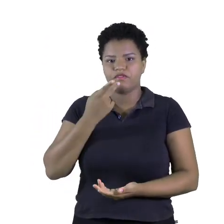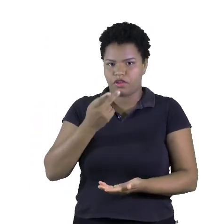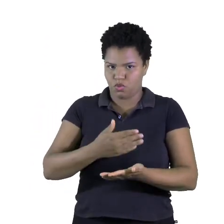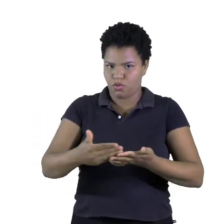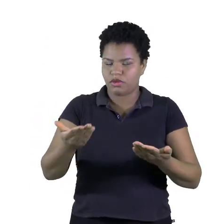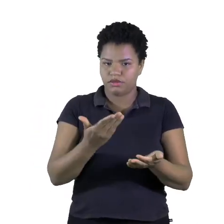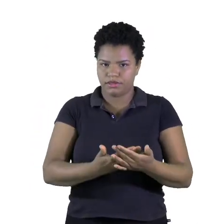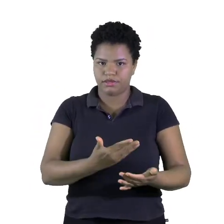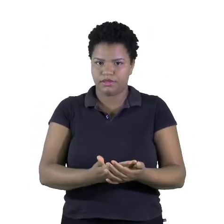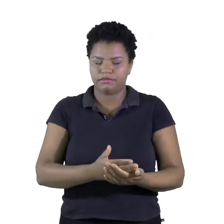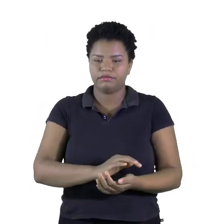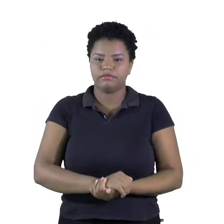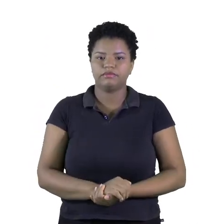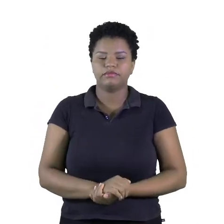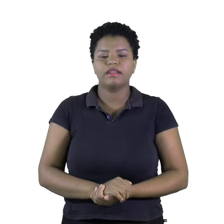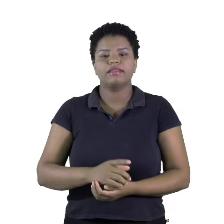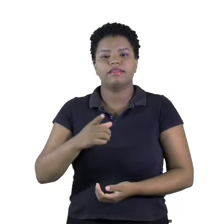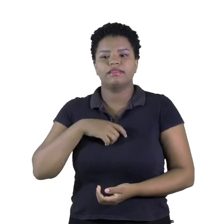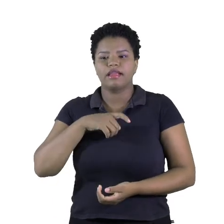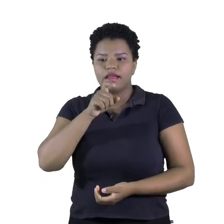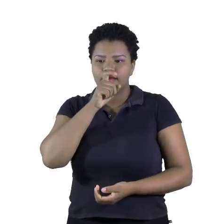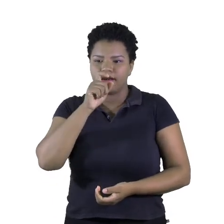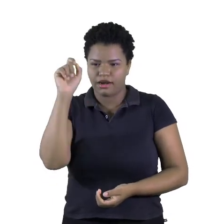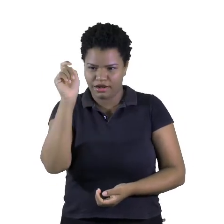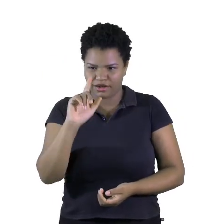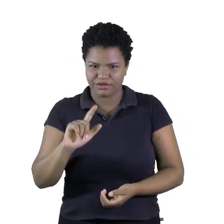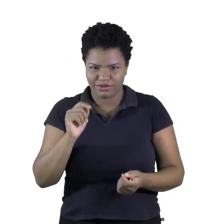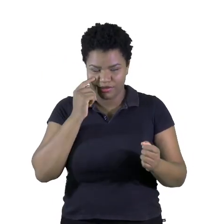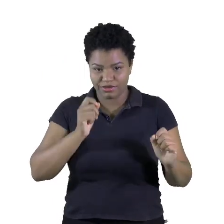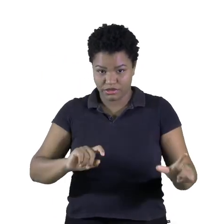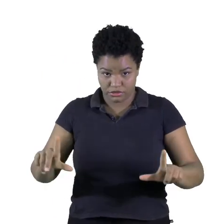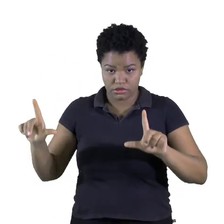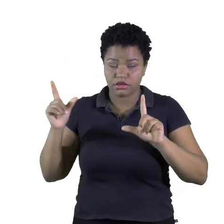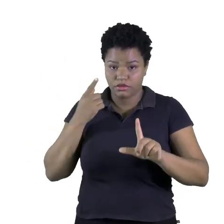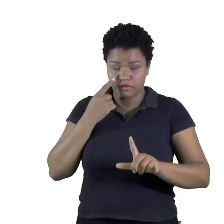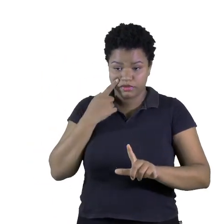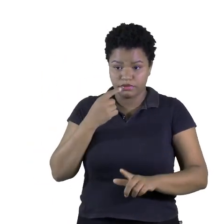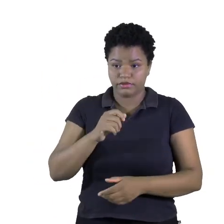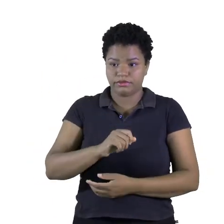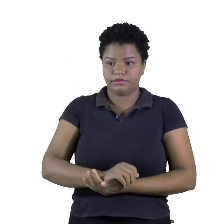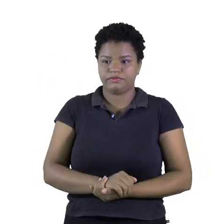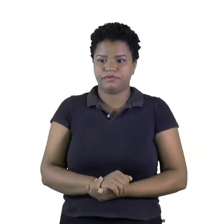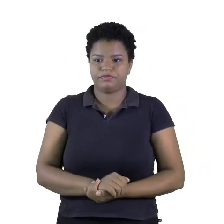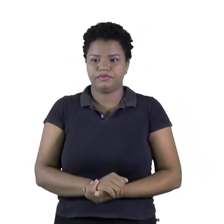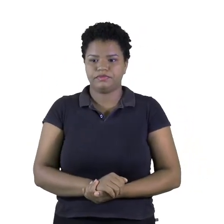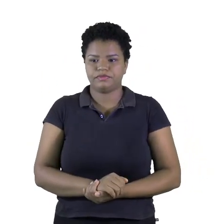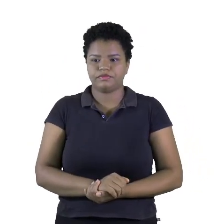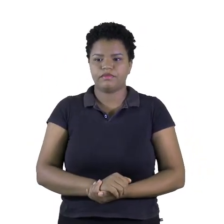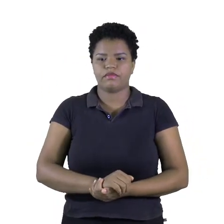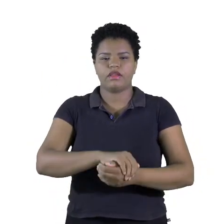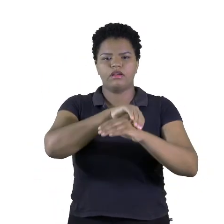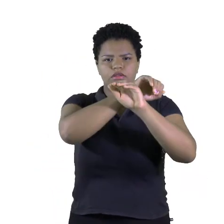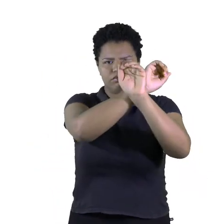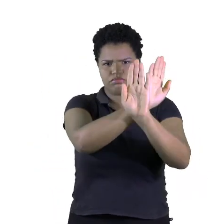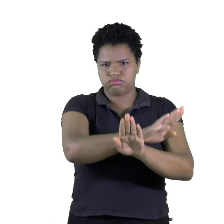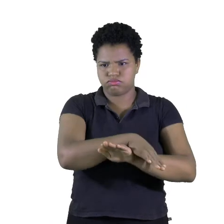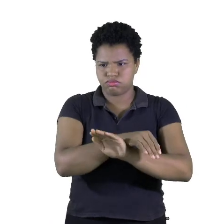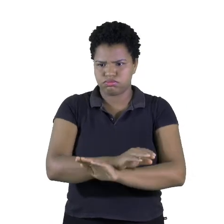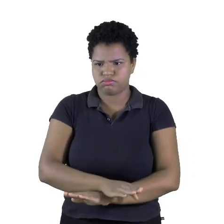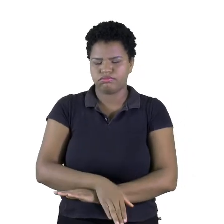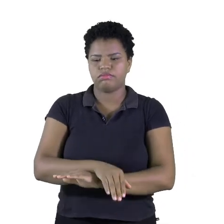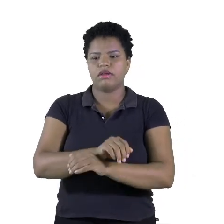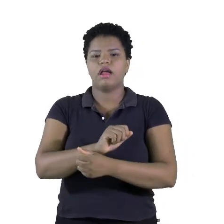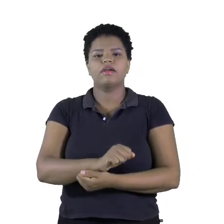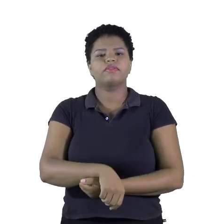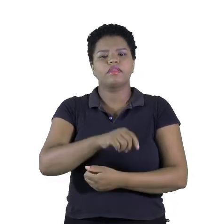tem a ararinha azul, olha aí no slide de vocês, vocês vão ver, a ararinha azul, a baleia franca do sul, o boto cor-de-rosa,